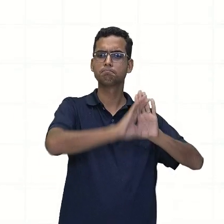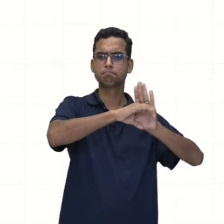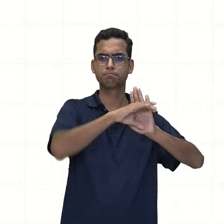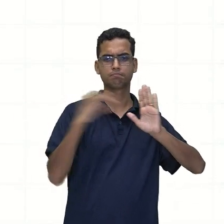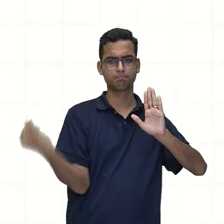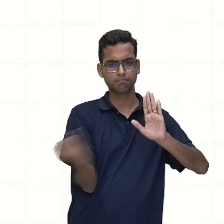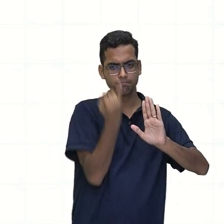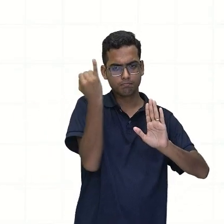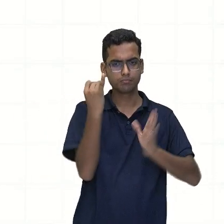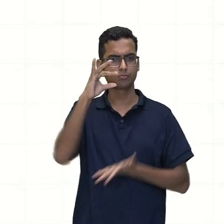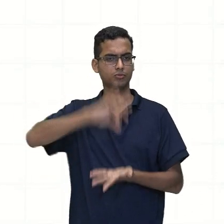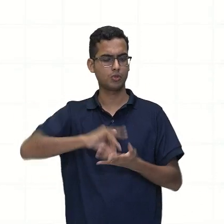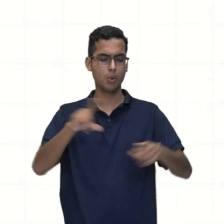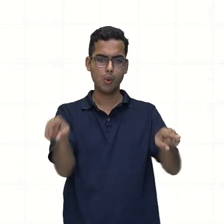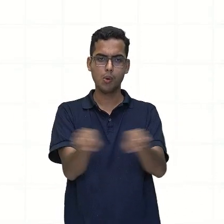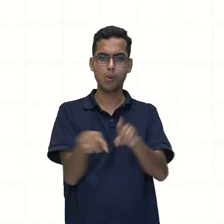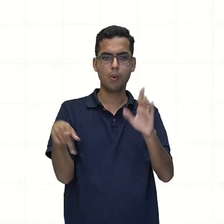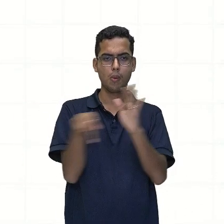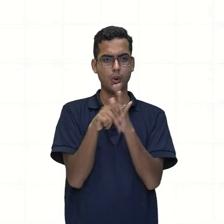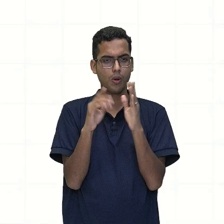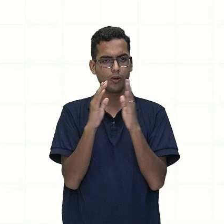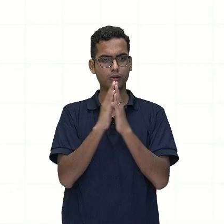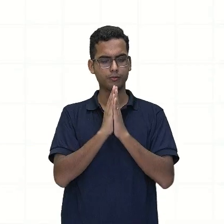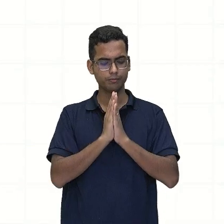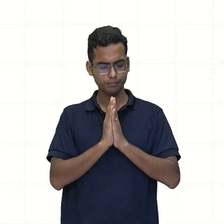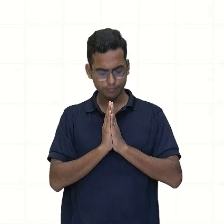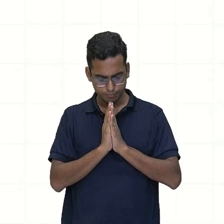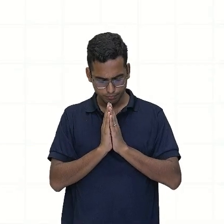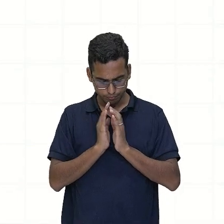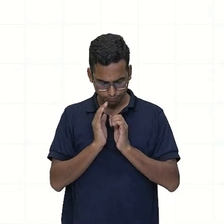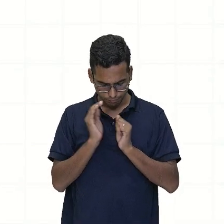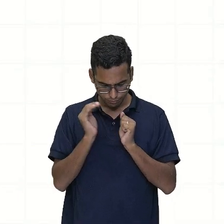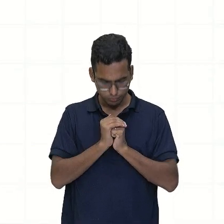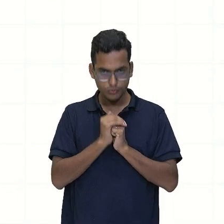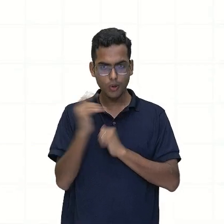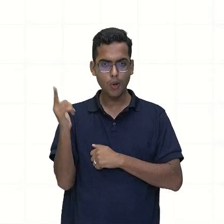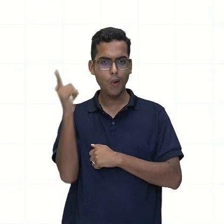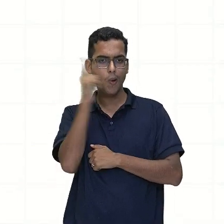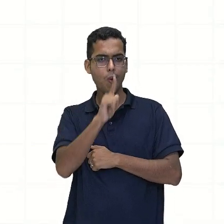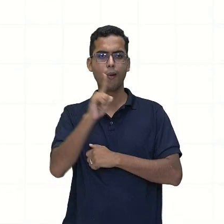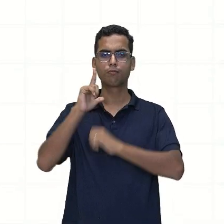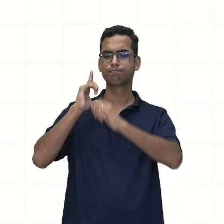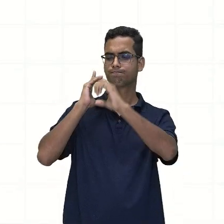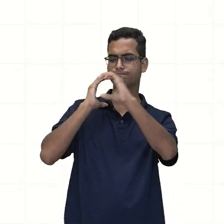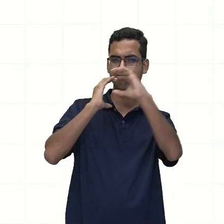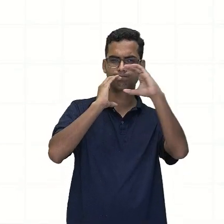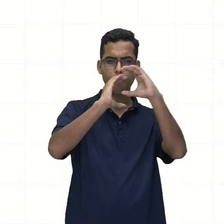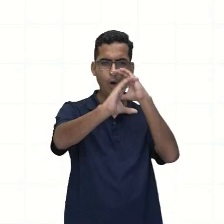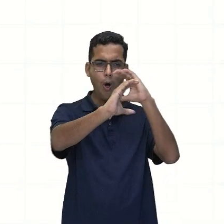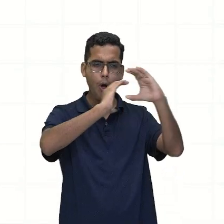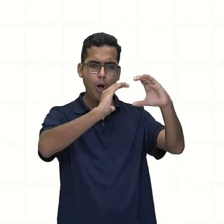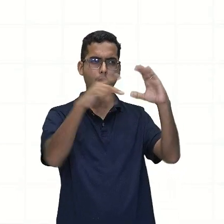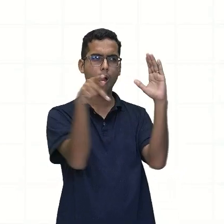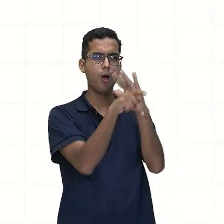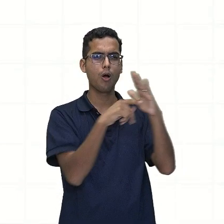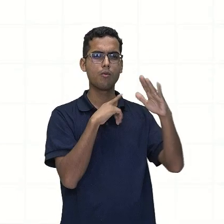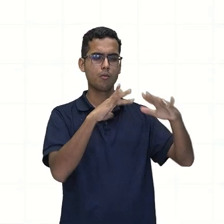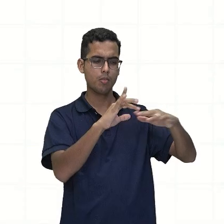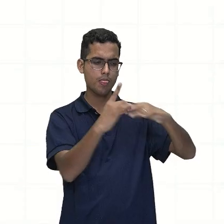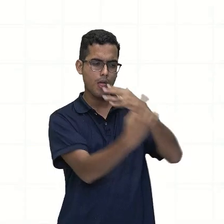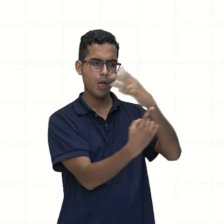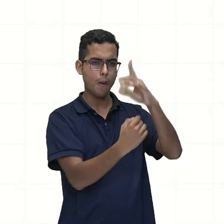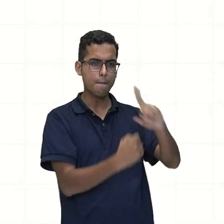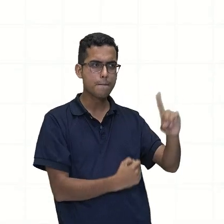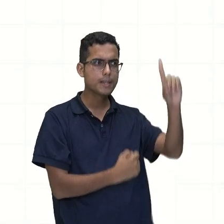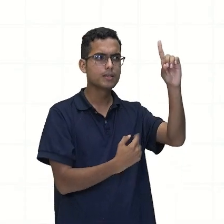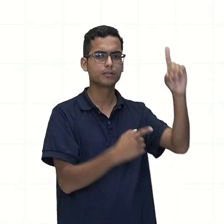em oração como ato de comunicação com o transcendente, com o divino, e os rituais,